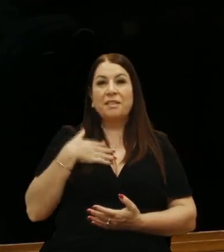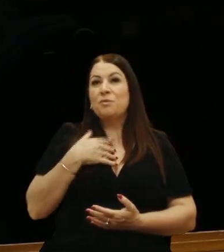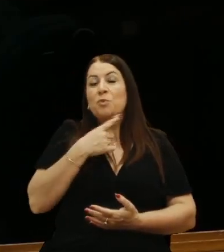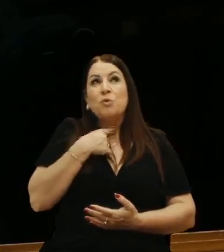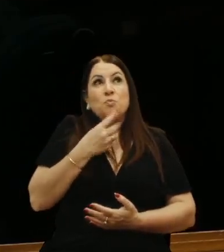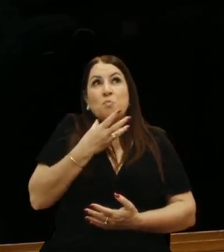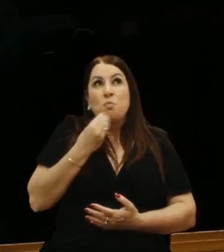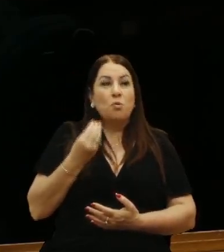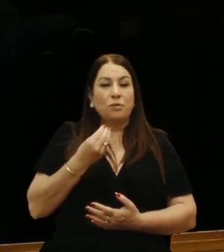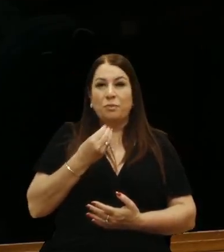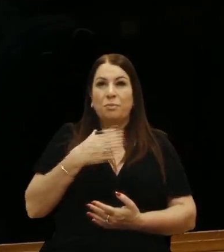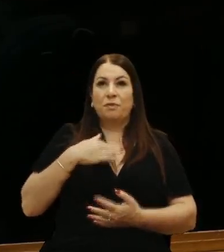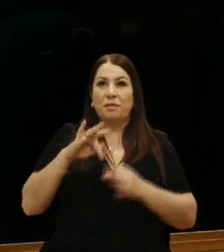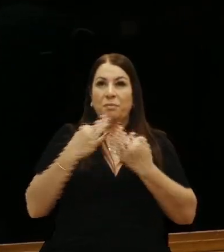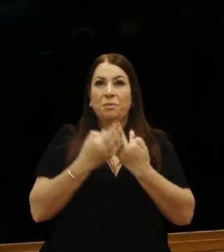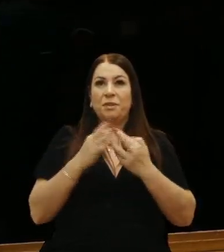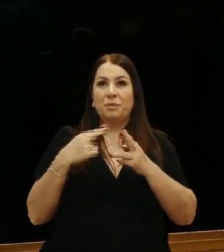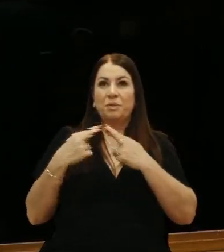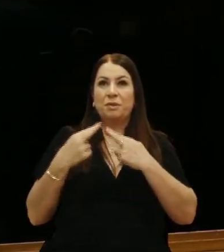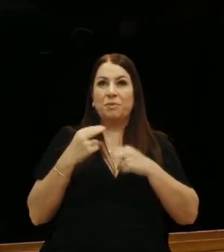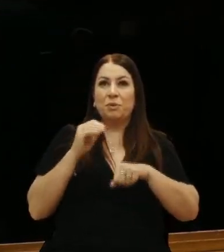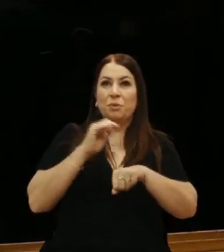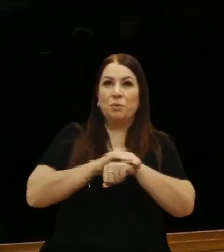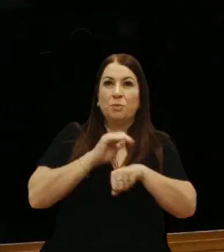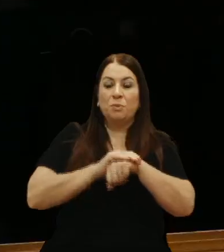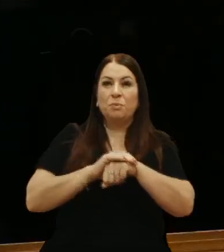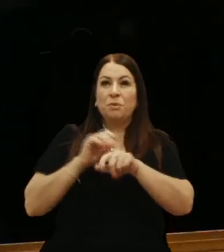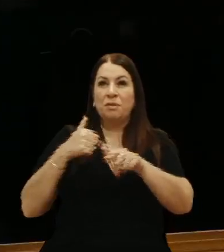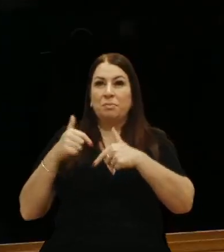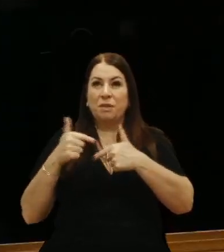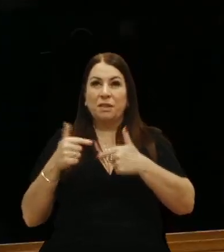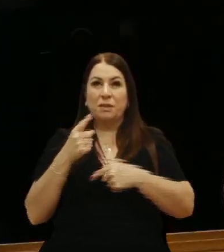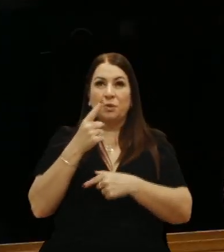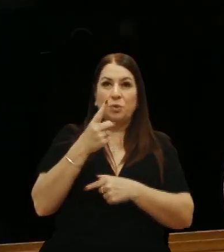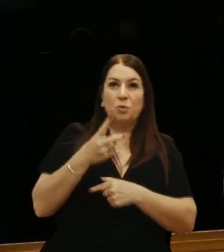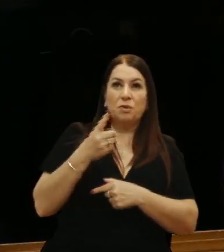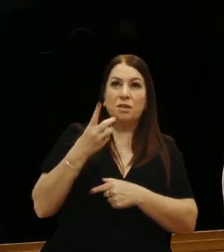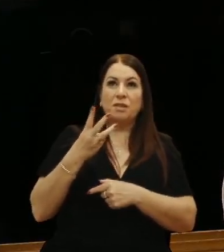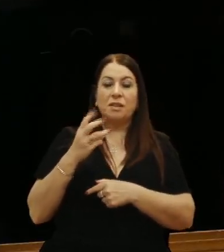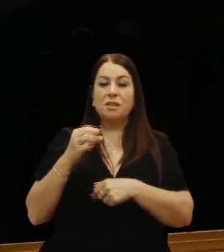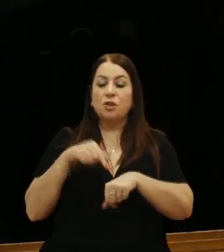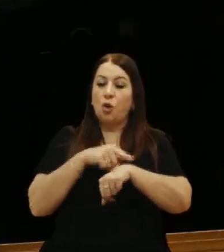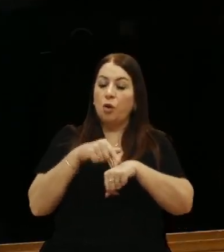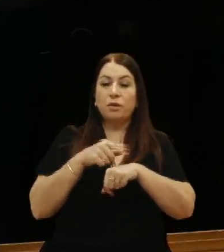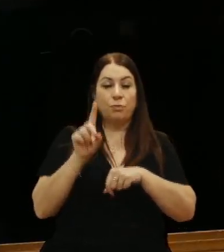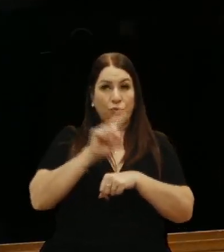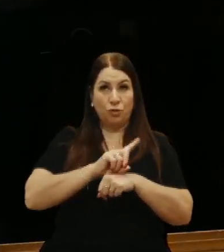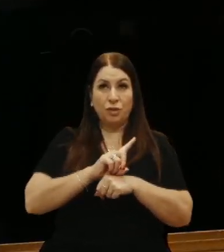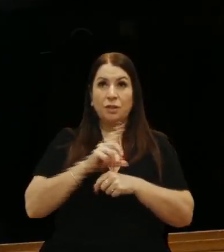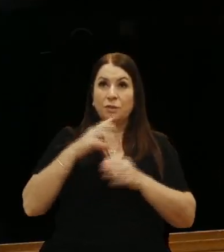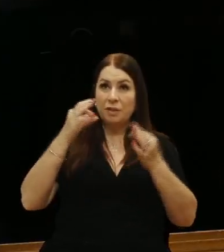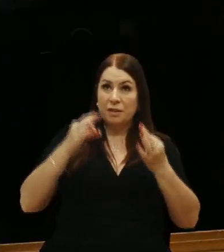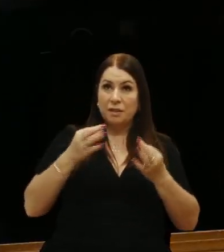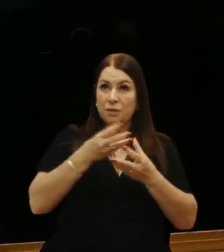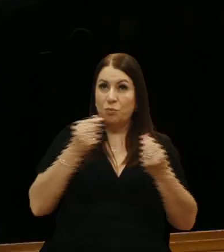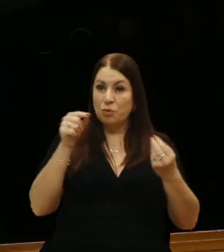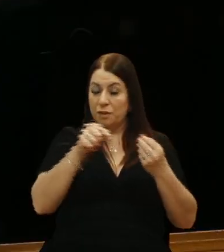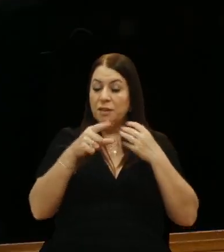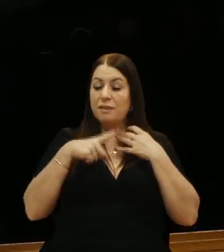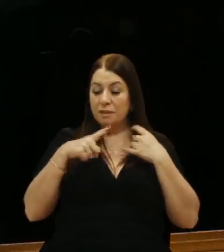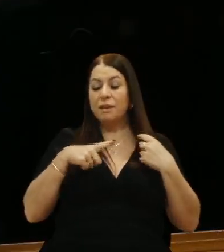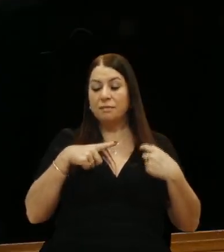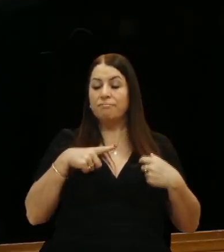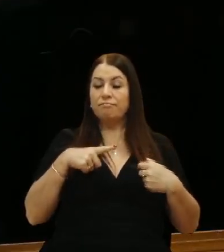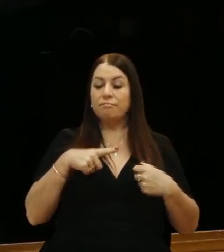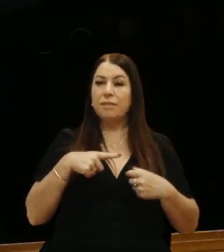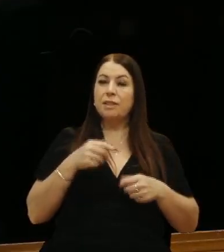esse apreço tem direta relação com a culpa que eu sinto por trabalhar muitas vezes 12, 13 horas por dia. E tenho certeza que muitos aqui têm esse apreço e